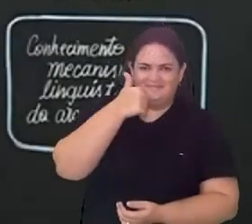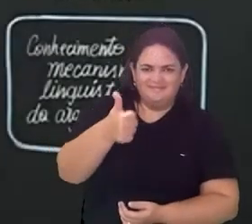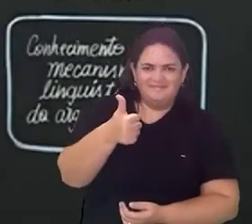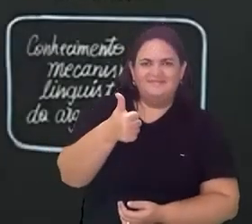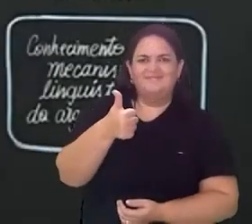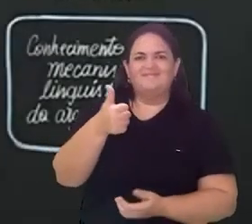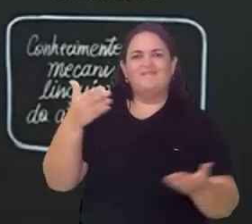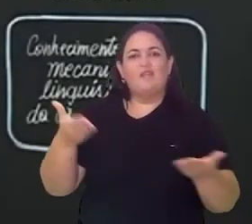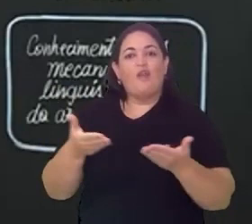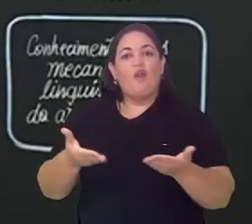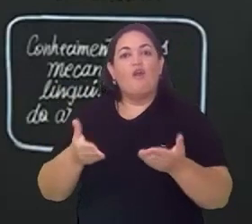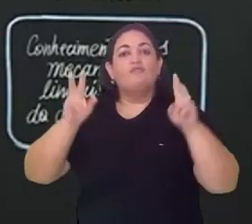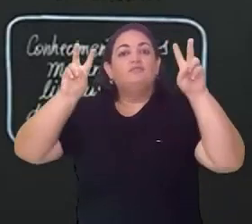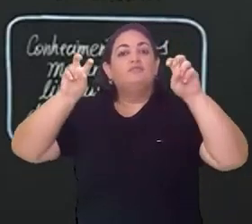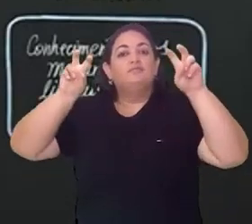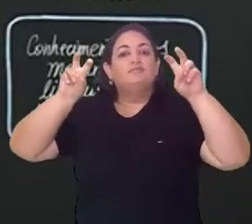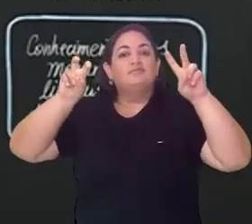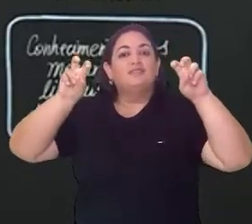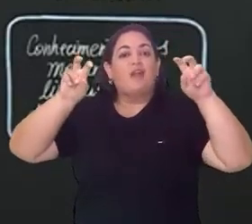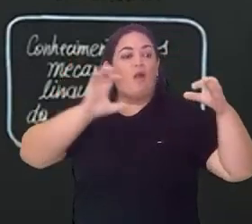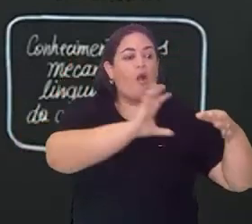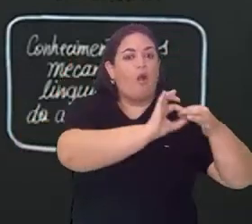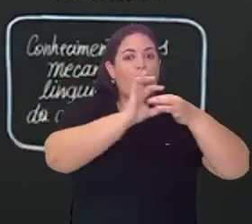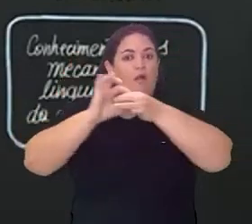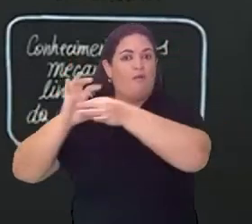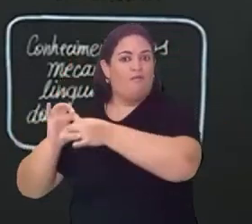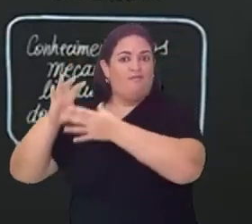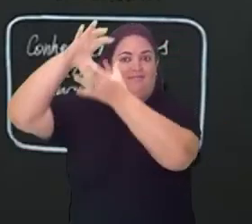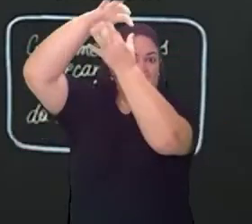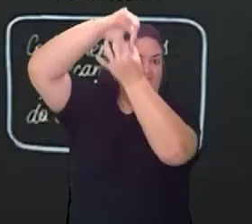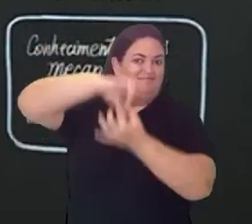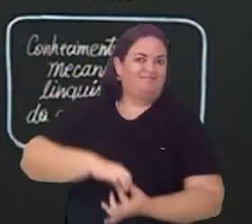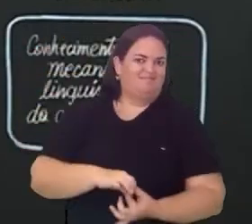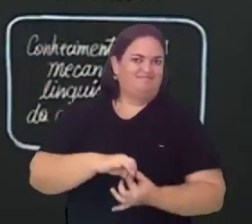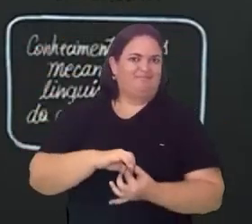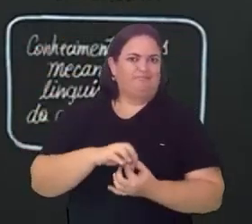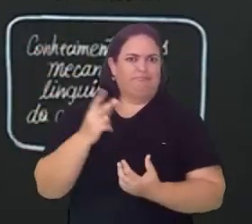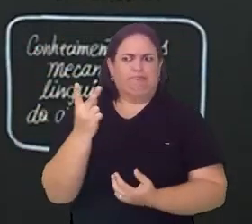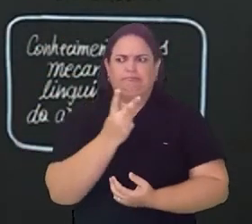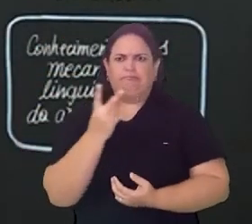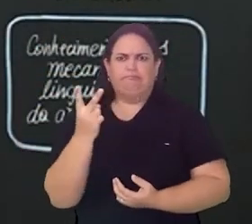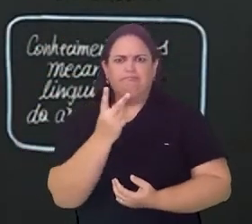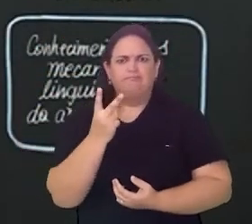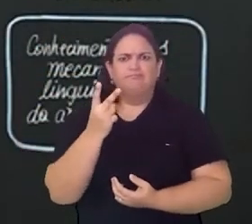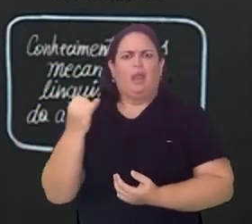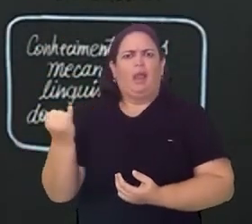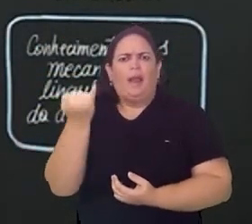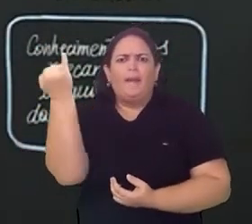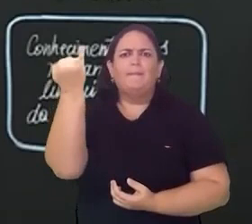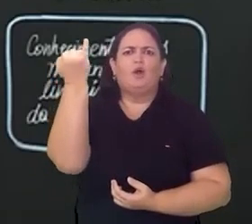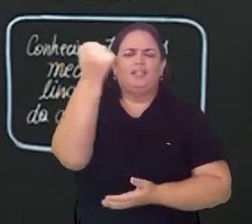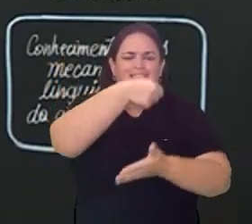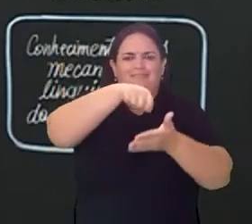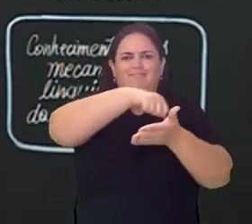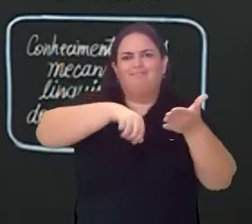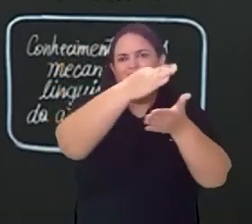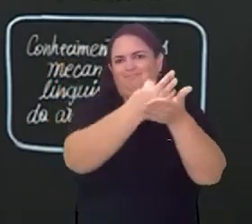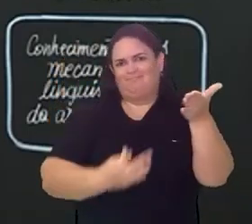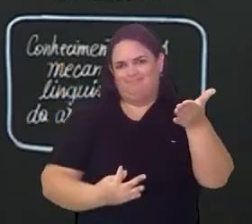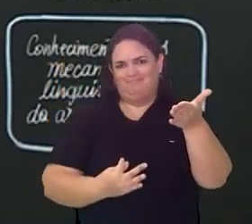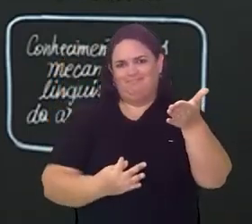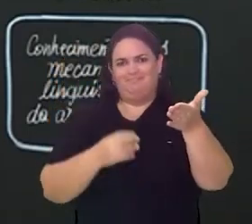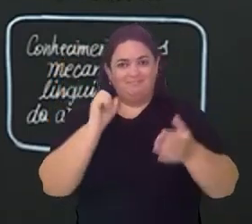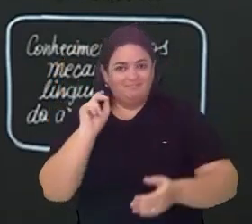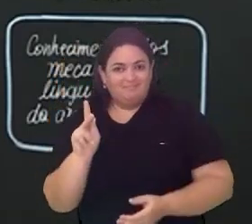Tudo bem? Hoje a gente vai falar sobre coesão e coerência, dois elementos fundamentais para a escrita de um